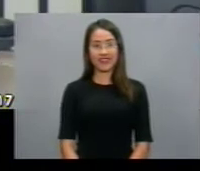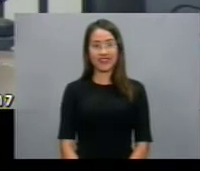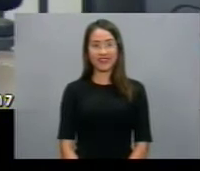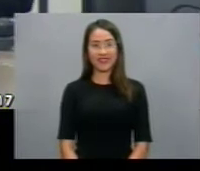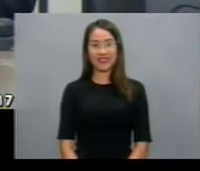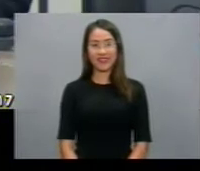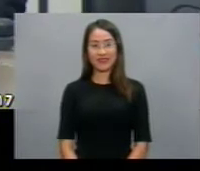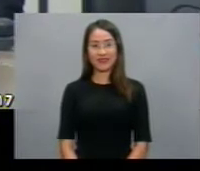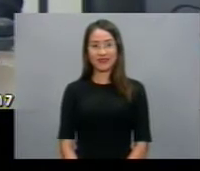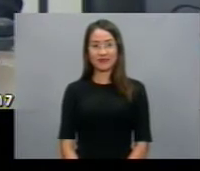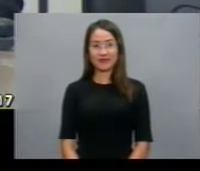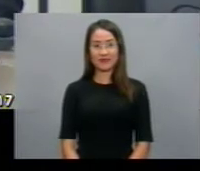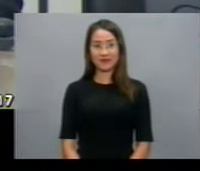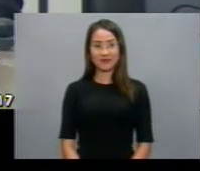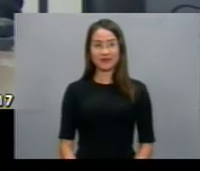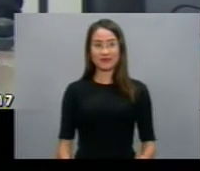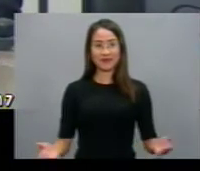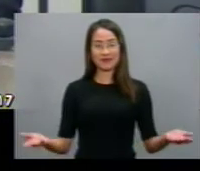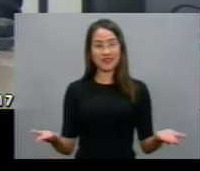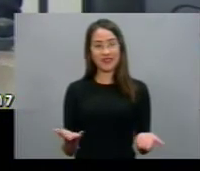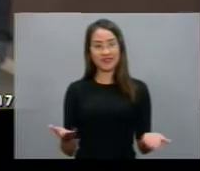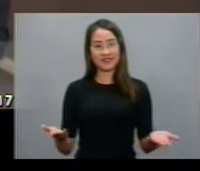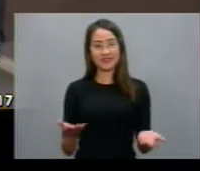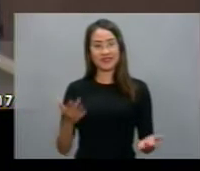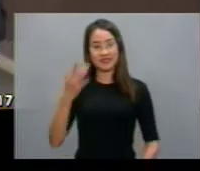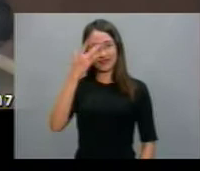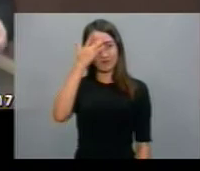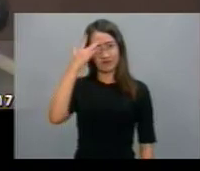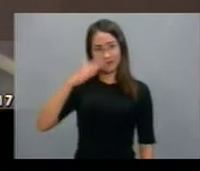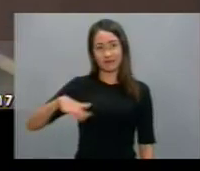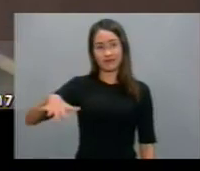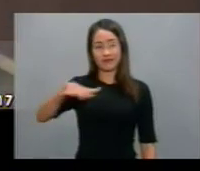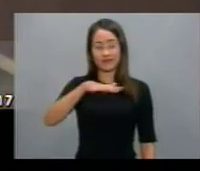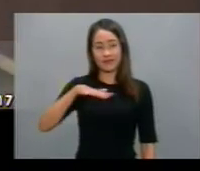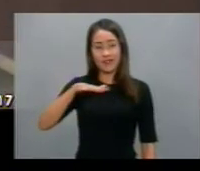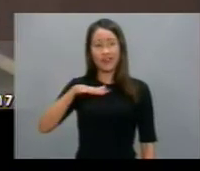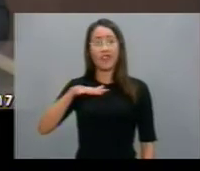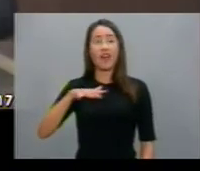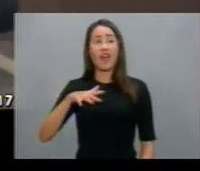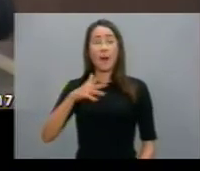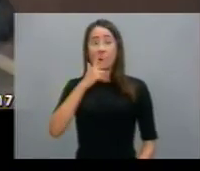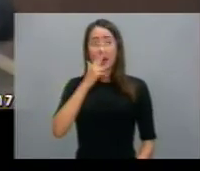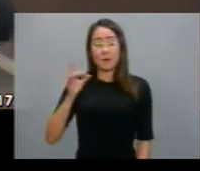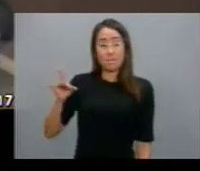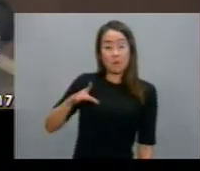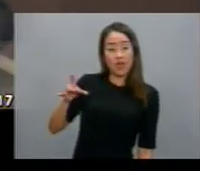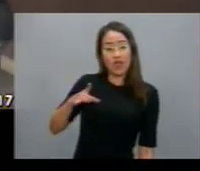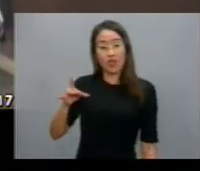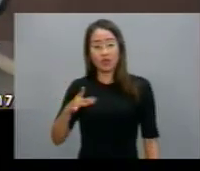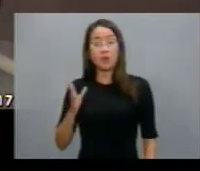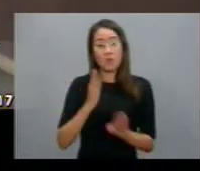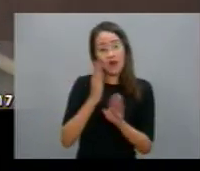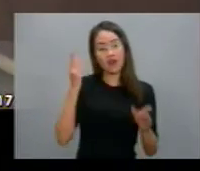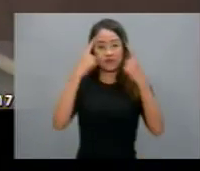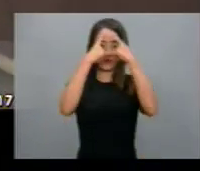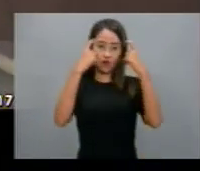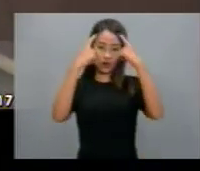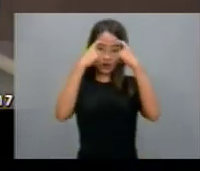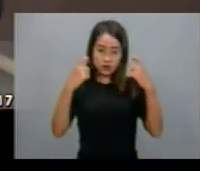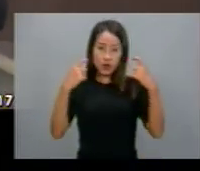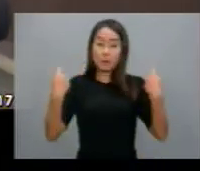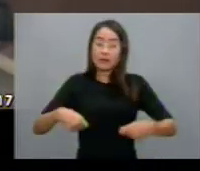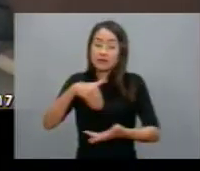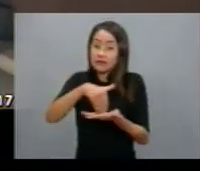e que ela é muito parecida com a população que também é vítima desta letalidade. Portanto, eu repito,